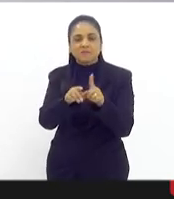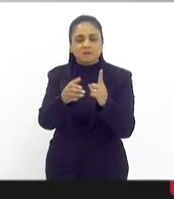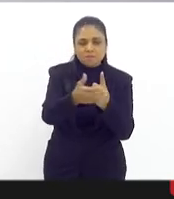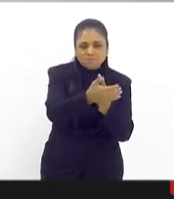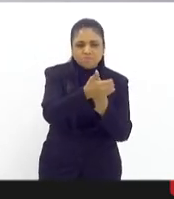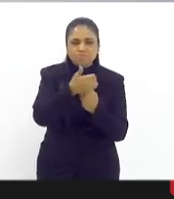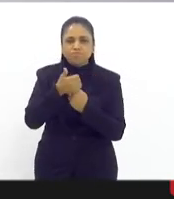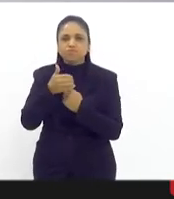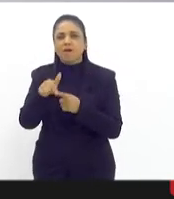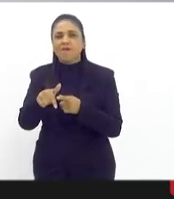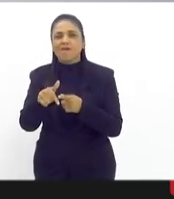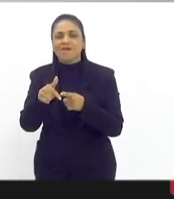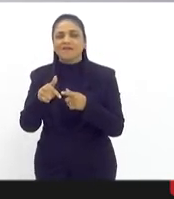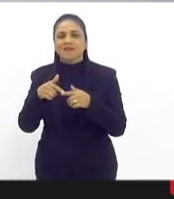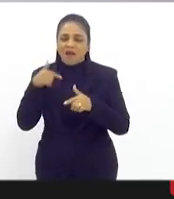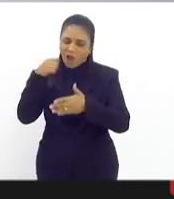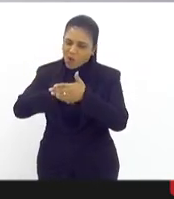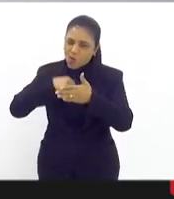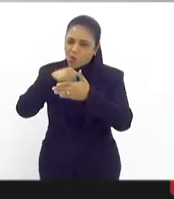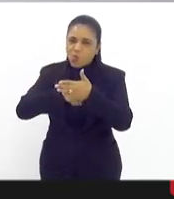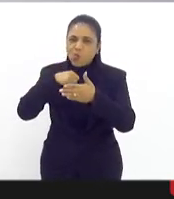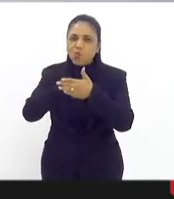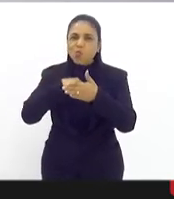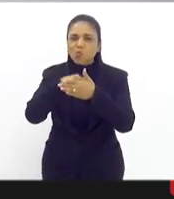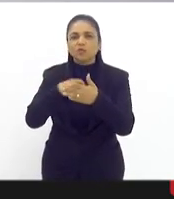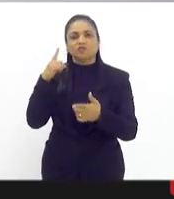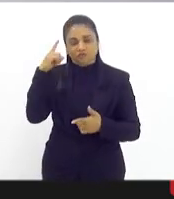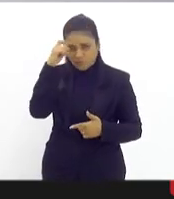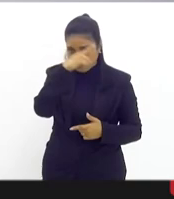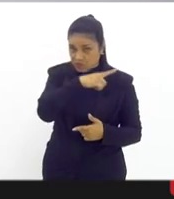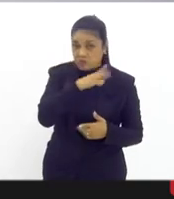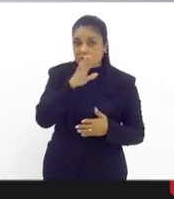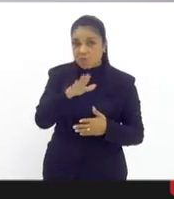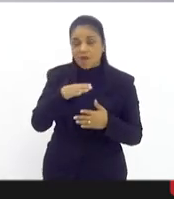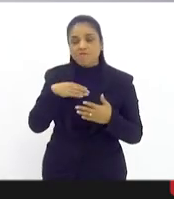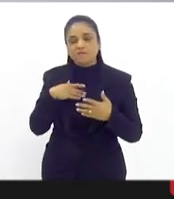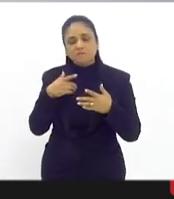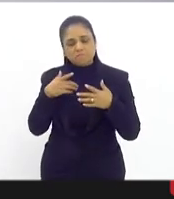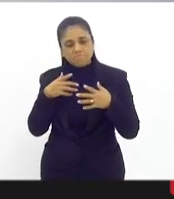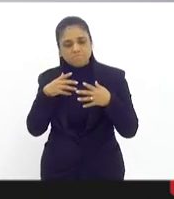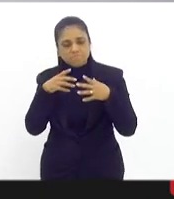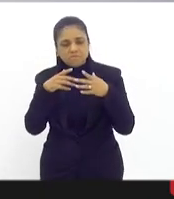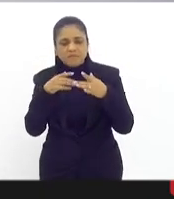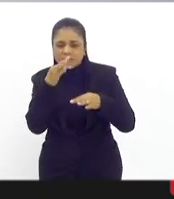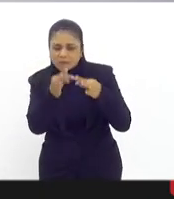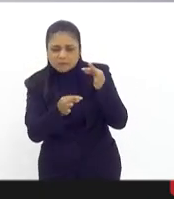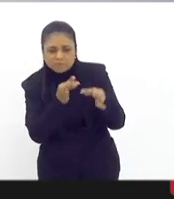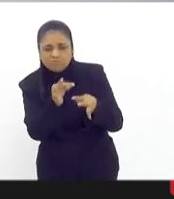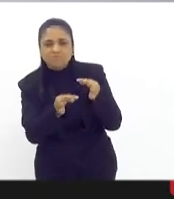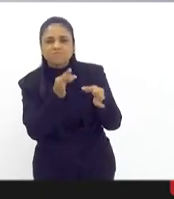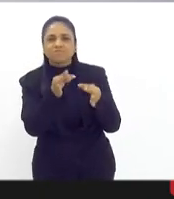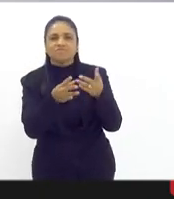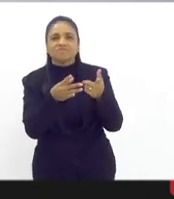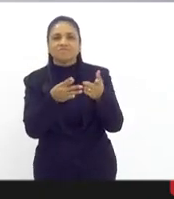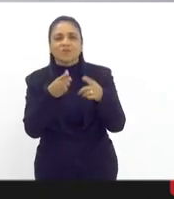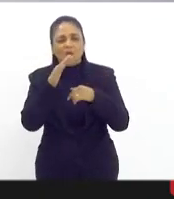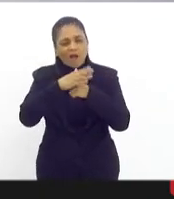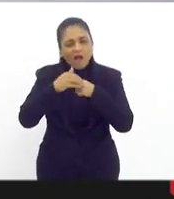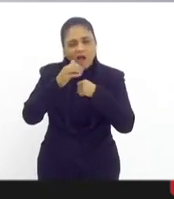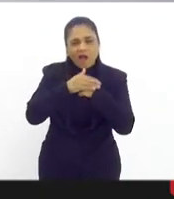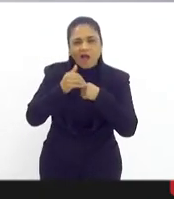lutas são difíceis, né? Mas que você pega ali com as mãos e você trata sempre com muito